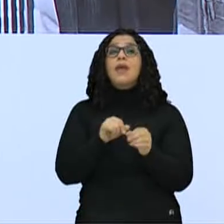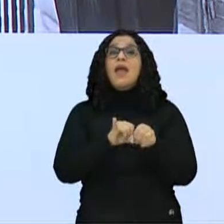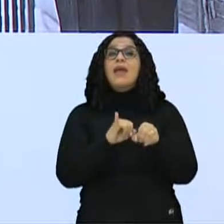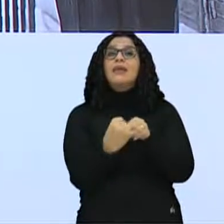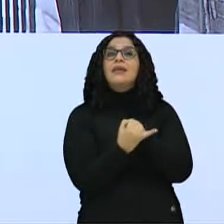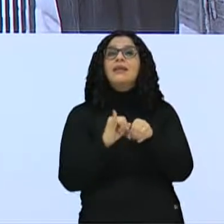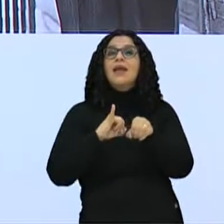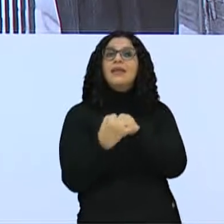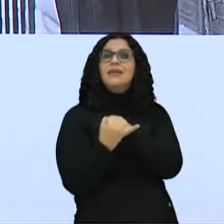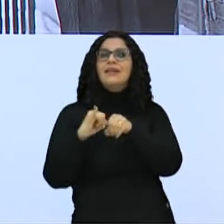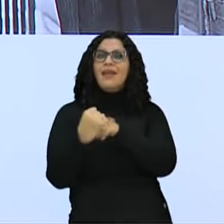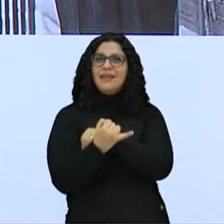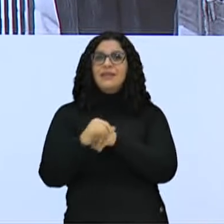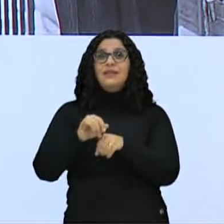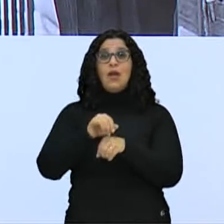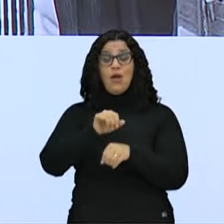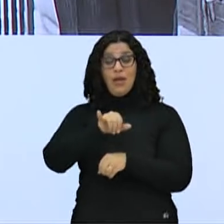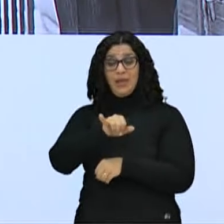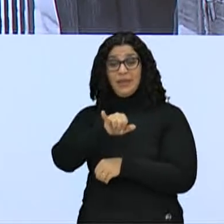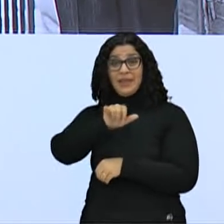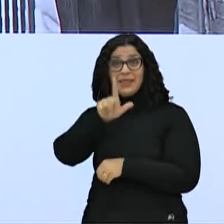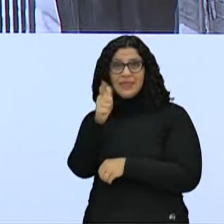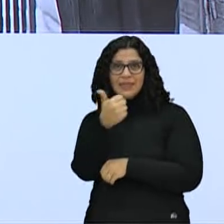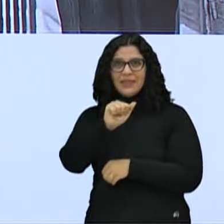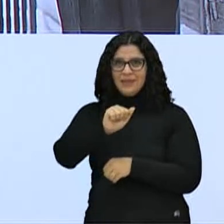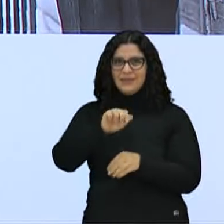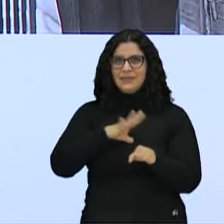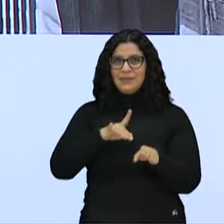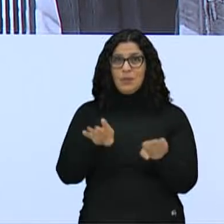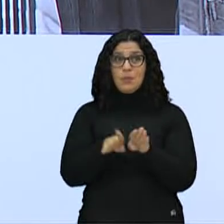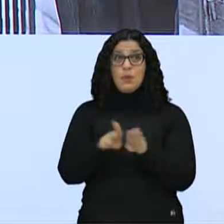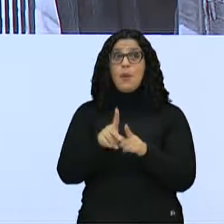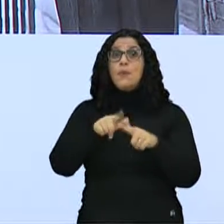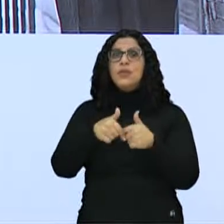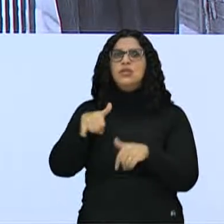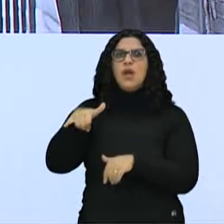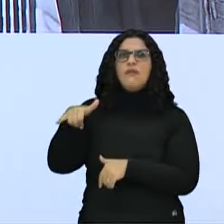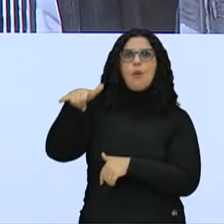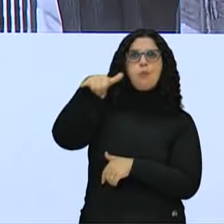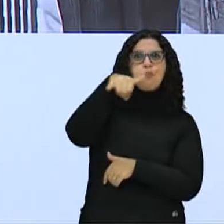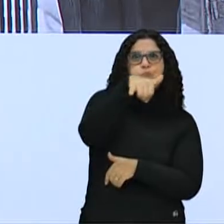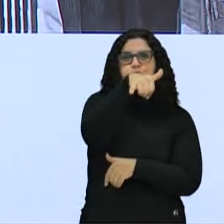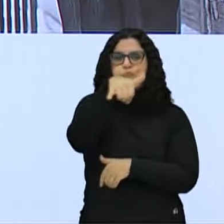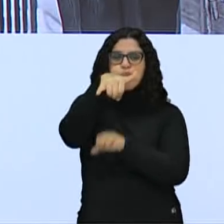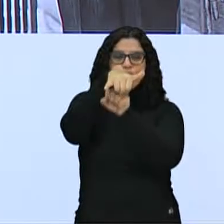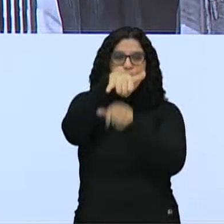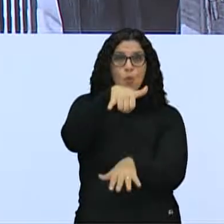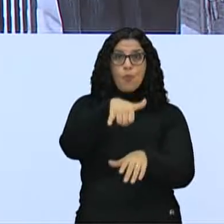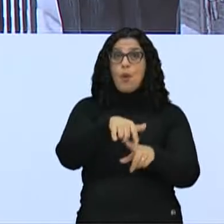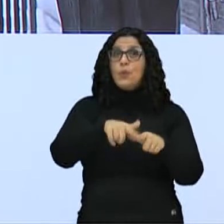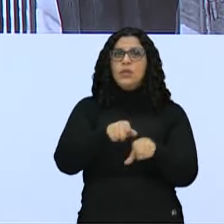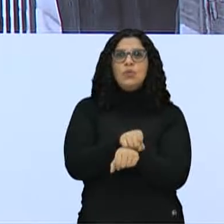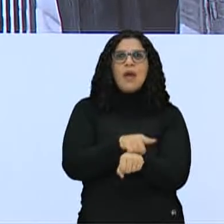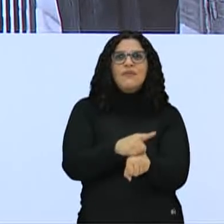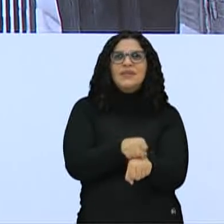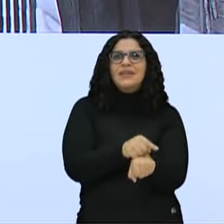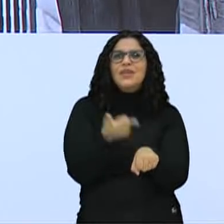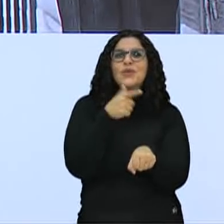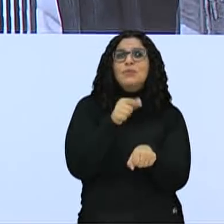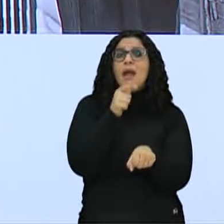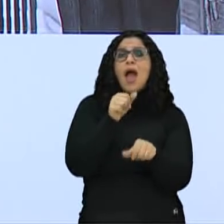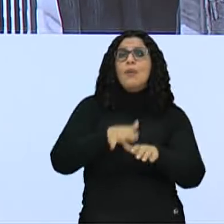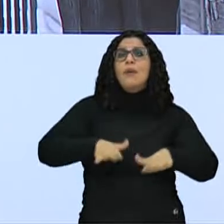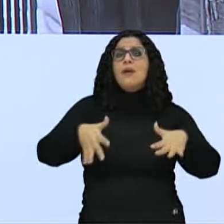isso, repara, um arquipélago, por isso grande uso da força aérea. Não tanto a infantaria e os